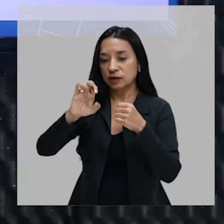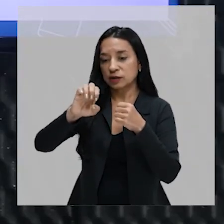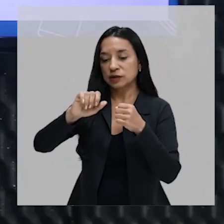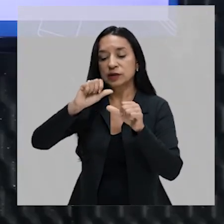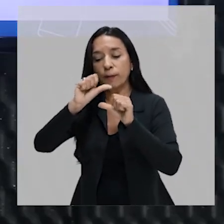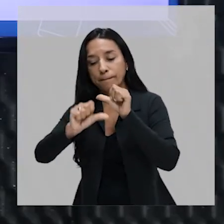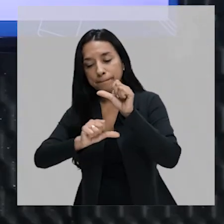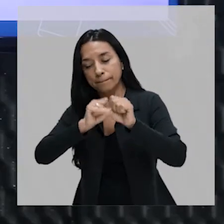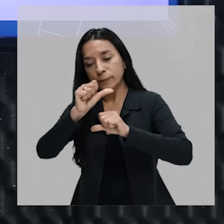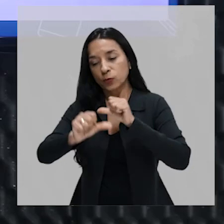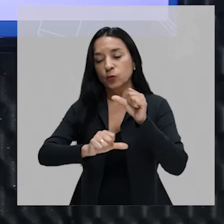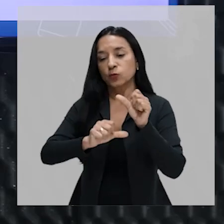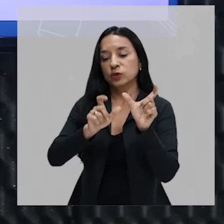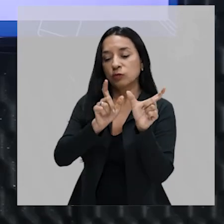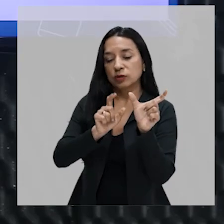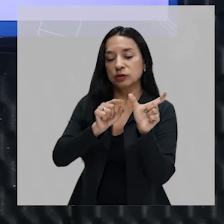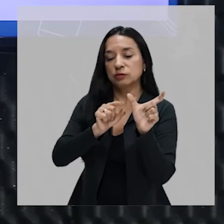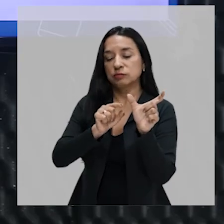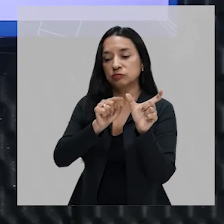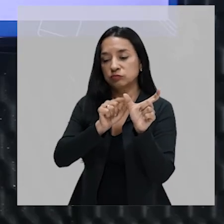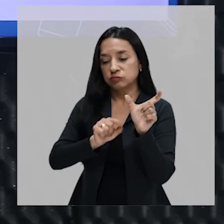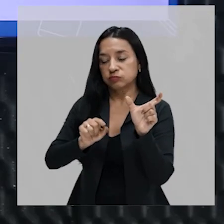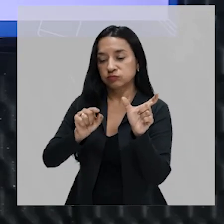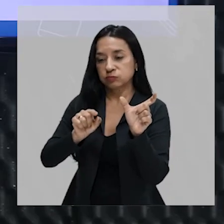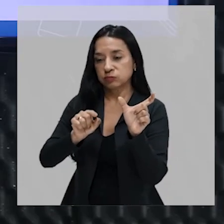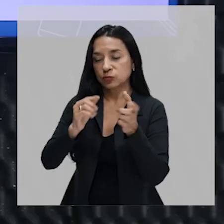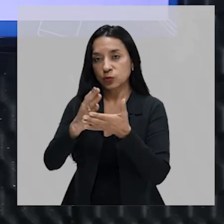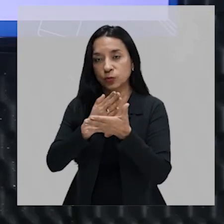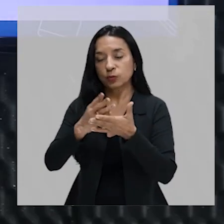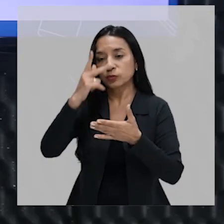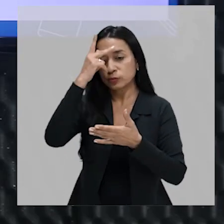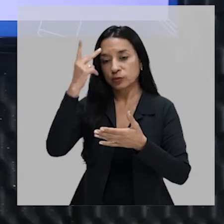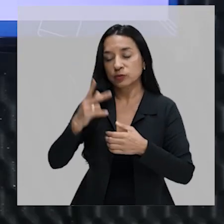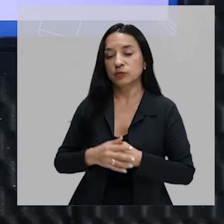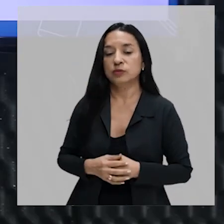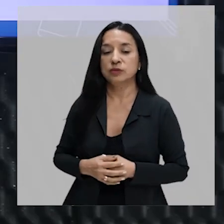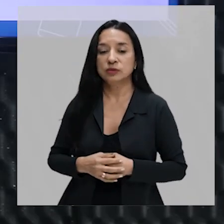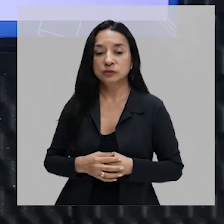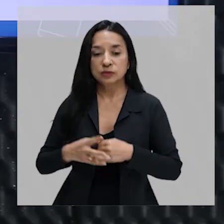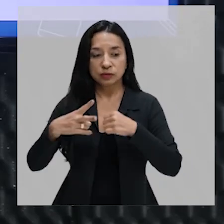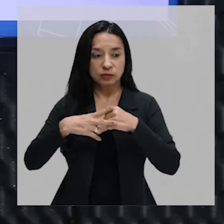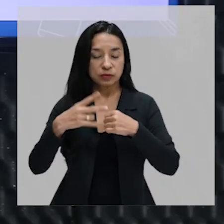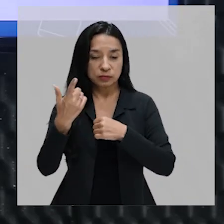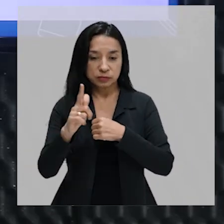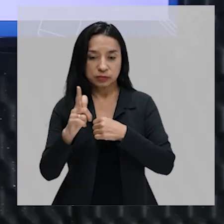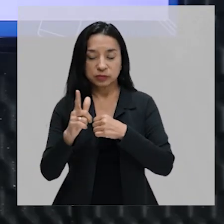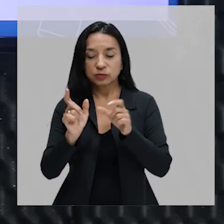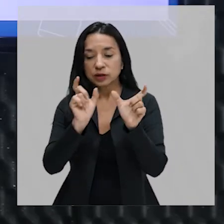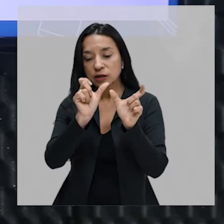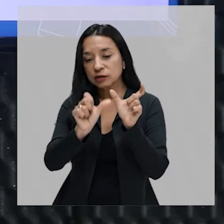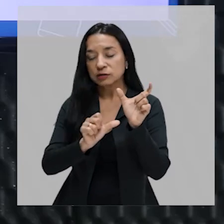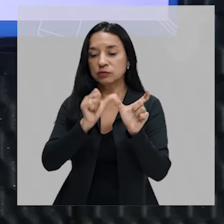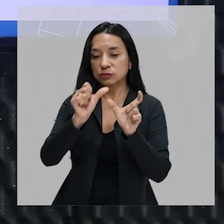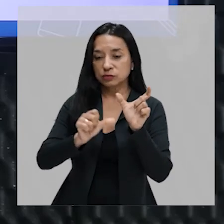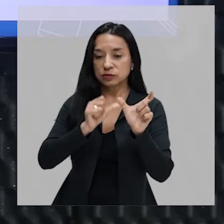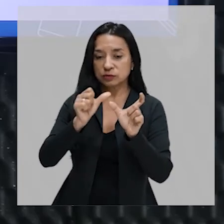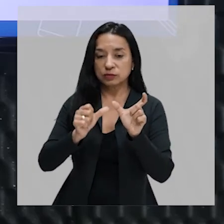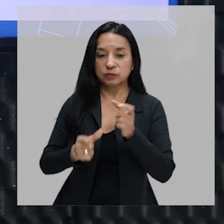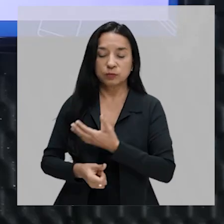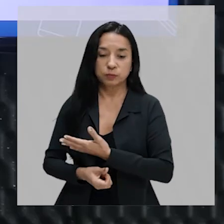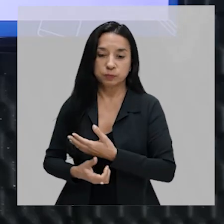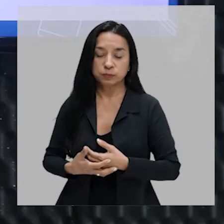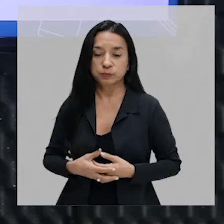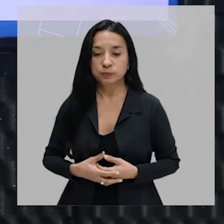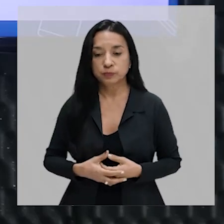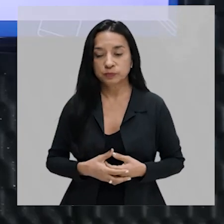bom? Entenderam? Então, aqui o verbo que não tem conjugação, né? É o verbo reaver, que